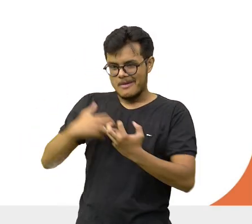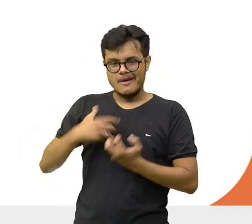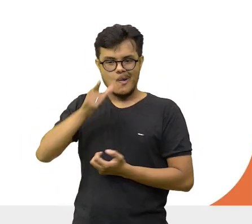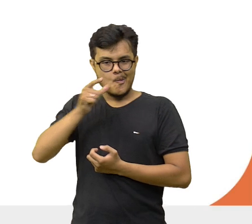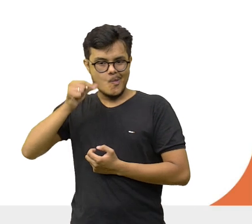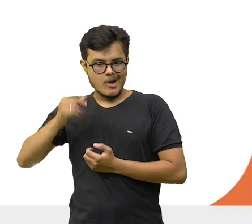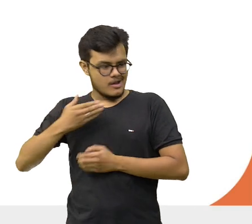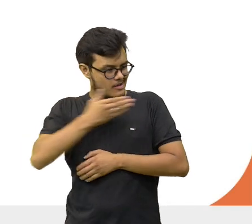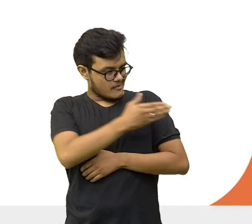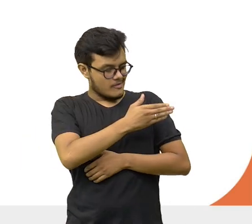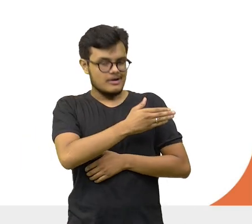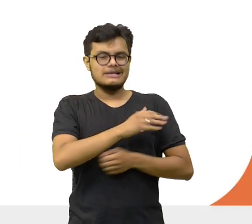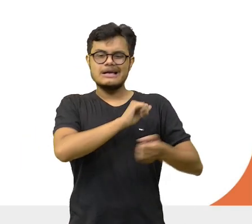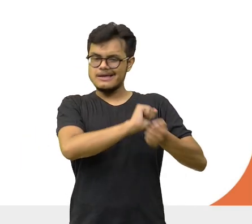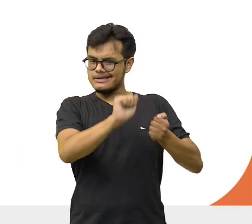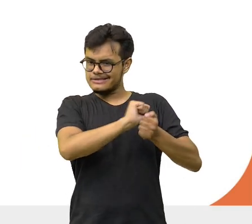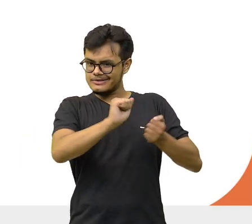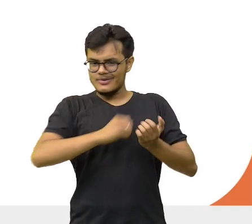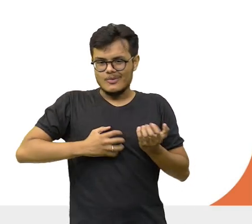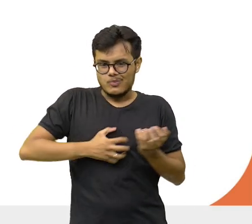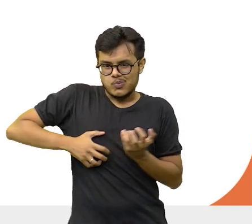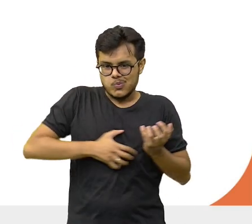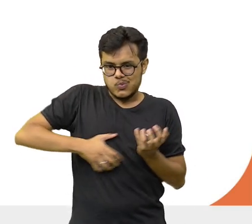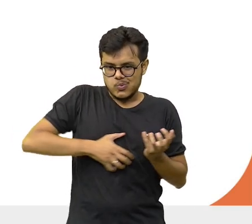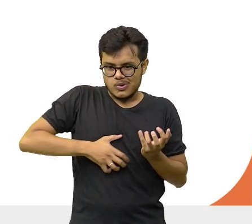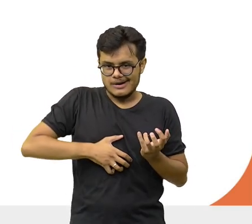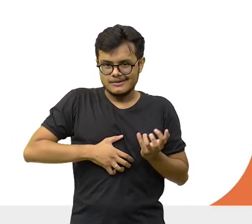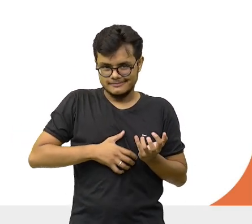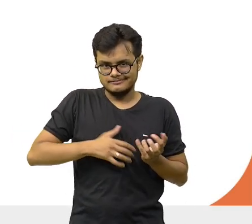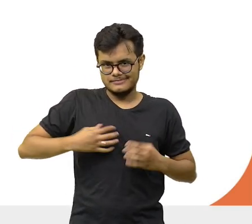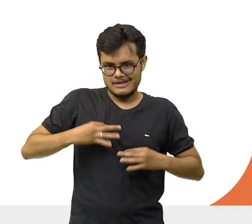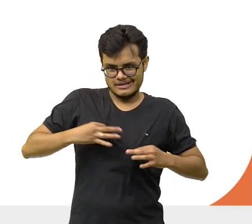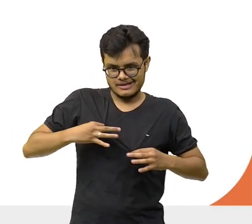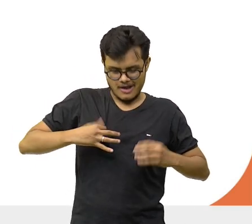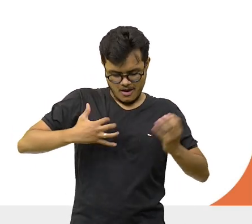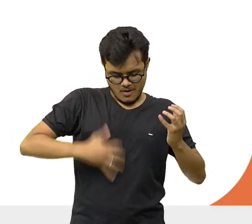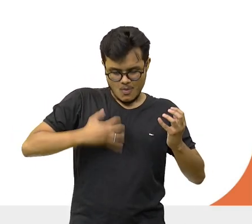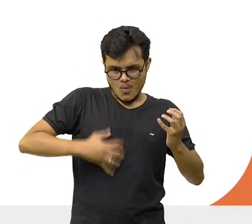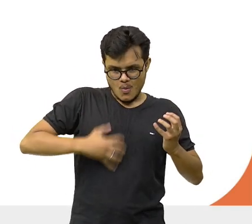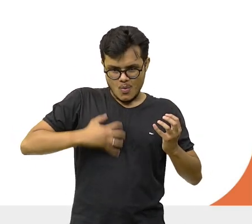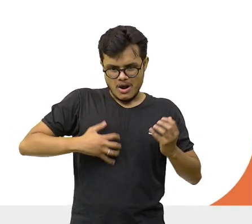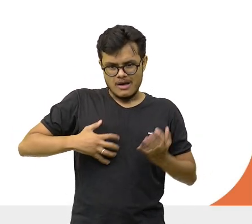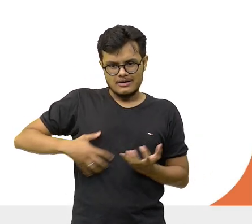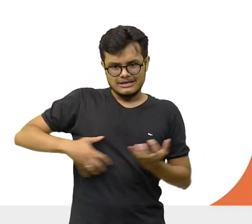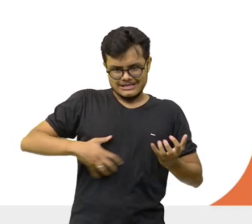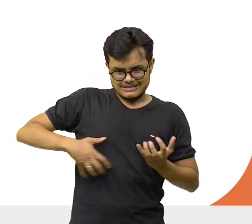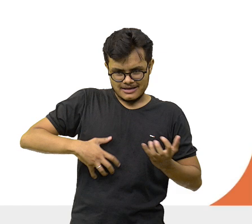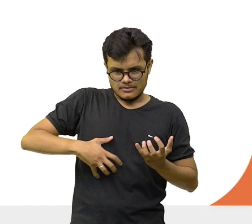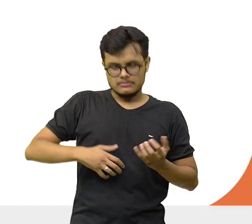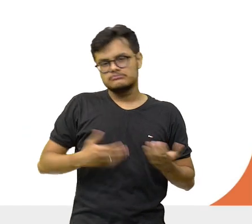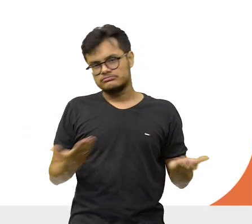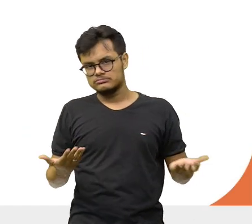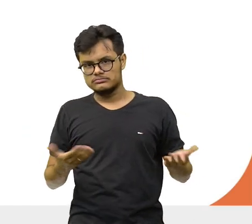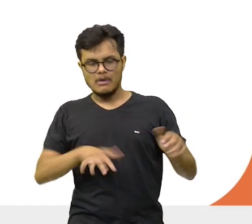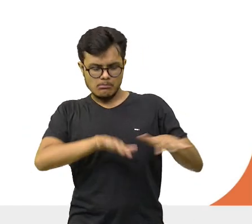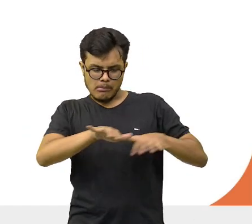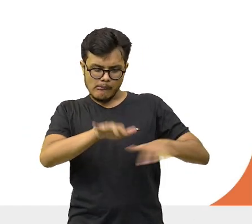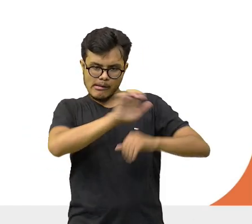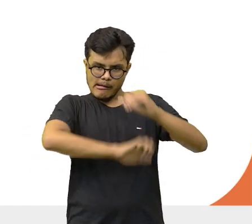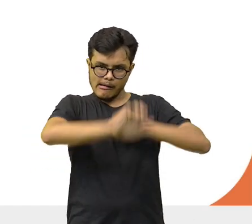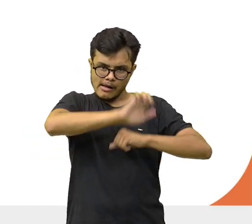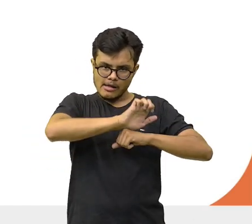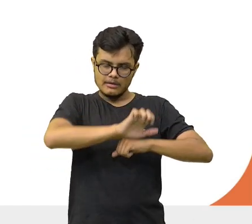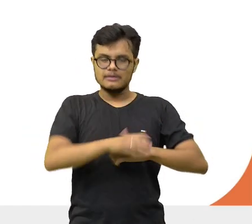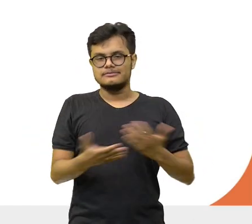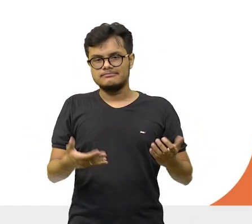a porta, ela atritou a gata no seu casaco aí de lã. Então ela fez um atrito da